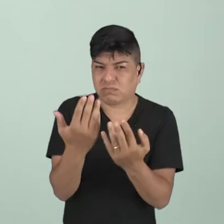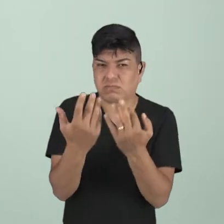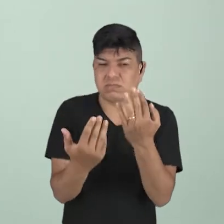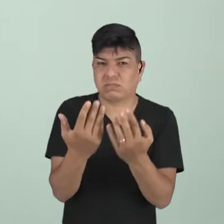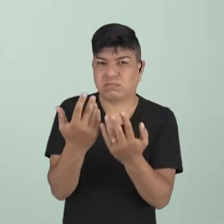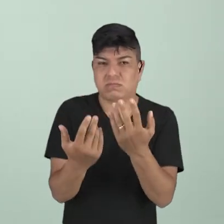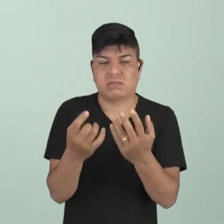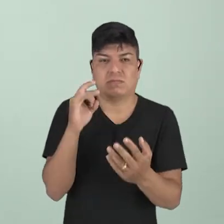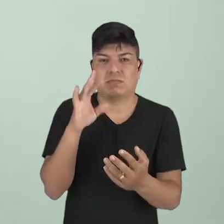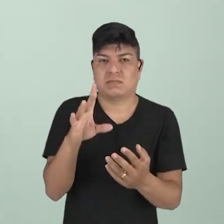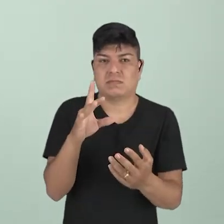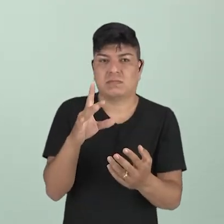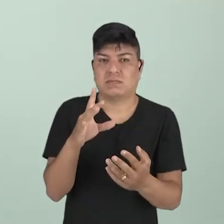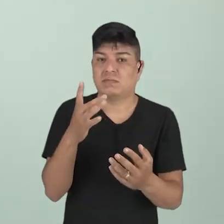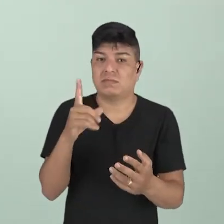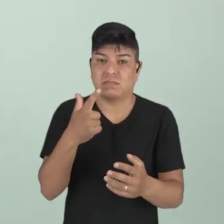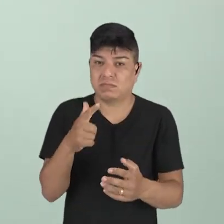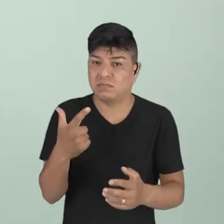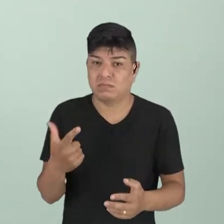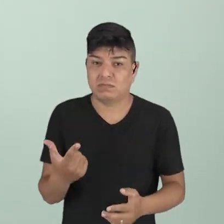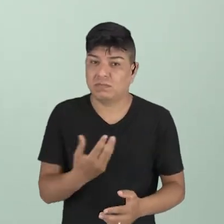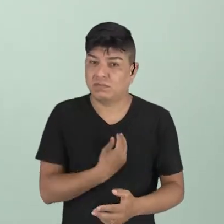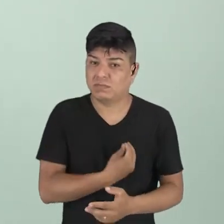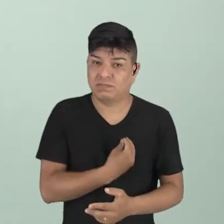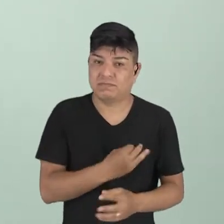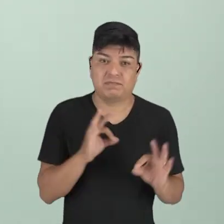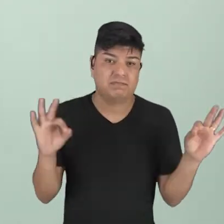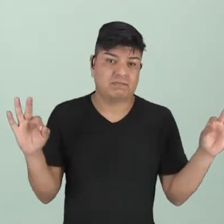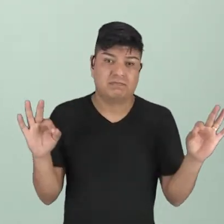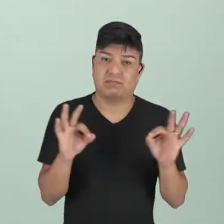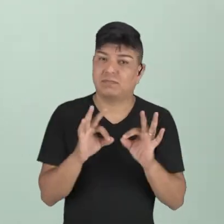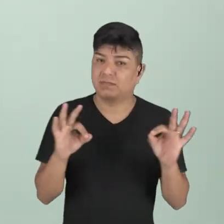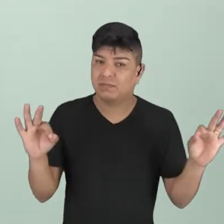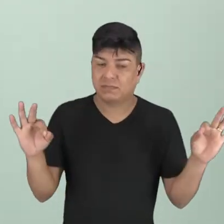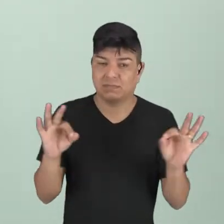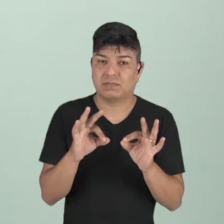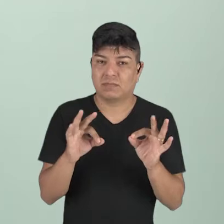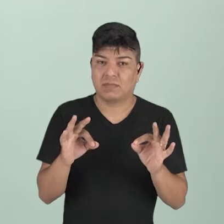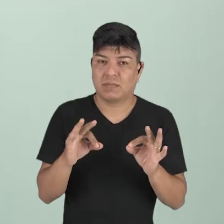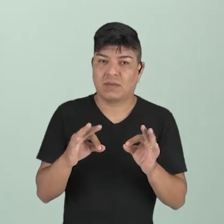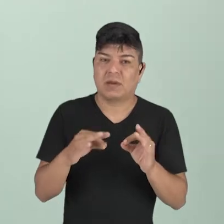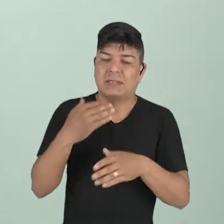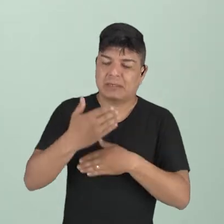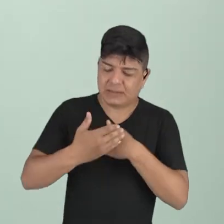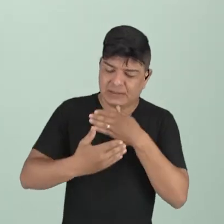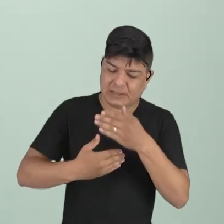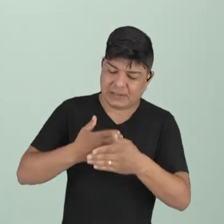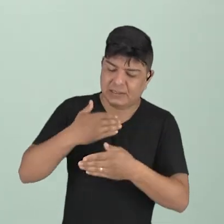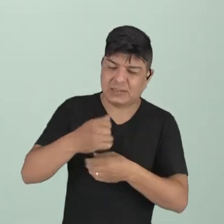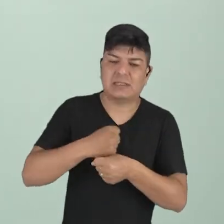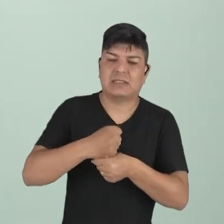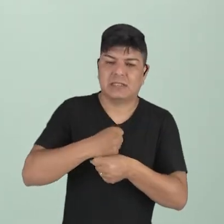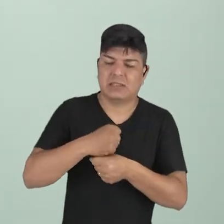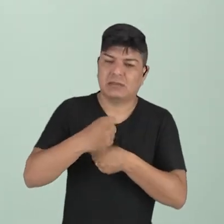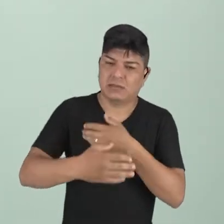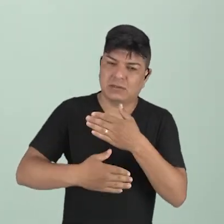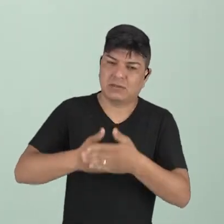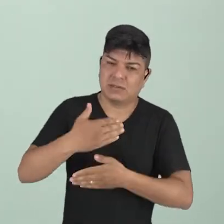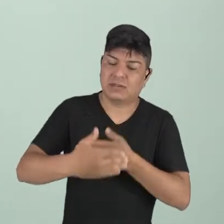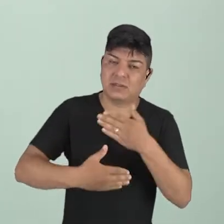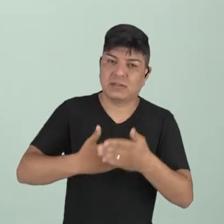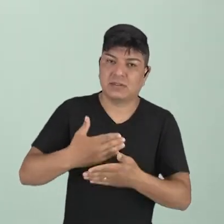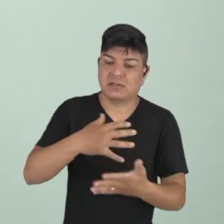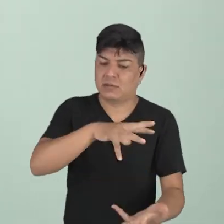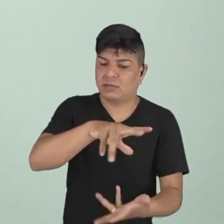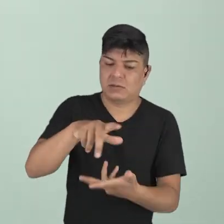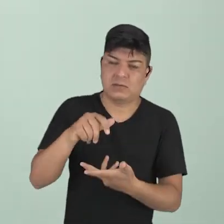Então era um planeta que não reunia condições para o surgimento da vida, né? Então ele passou aí muito tempo sem abrigar nenhum tipo de vida, porque ele